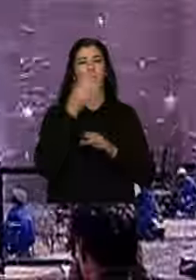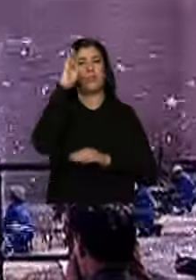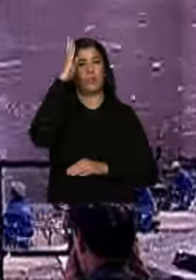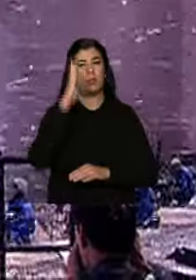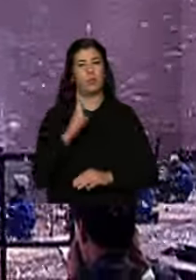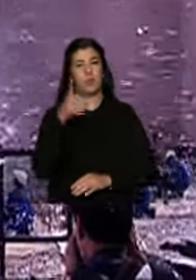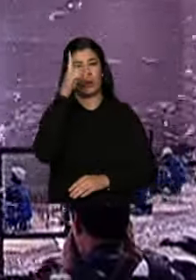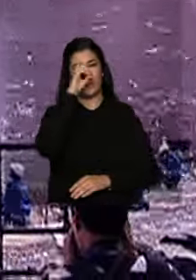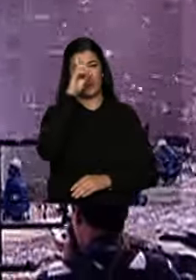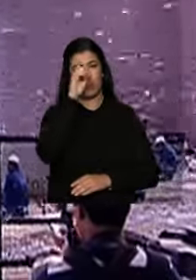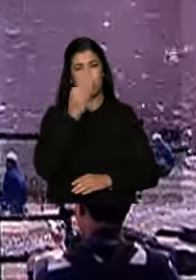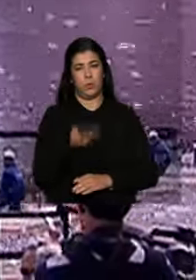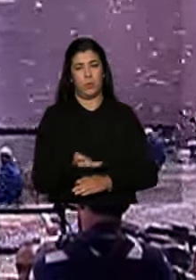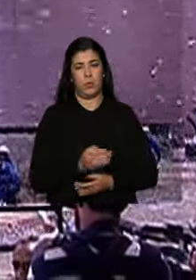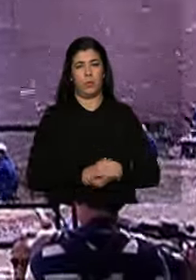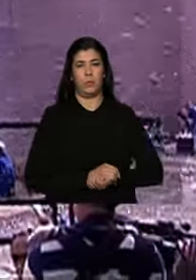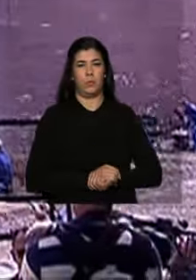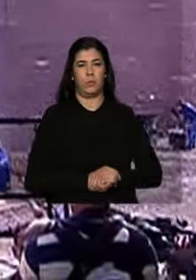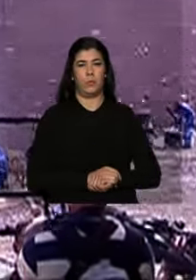diária.